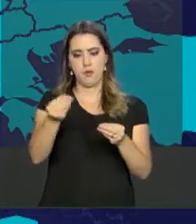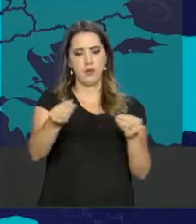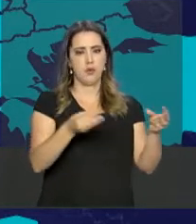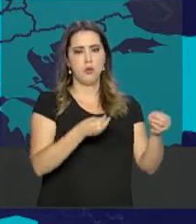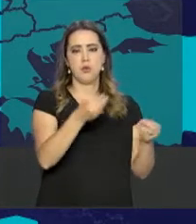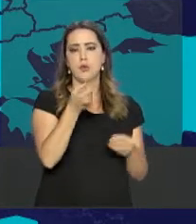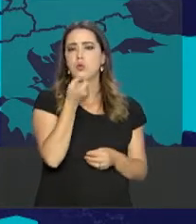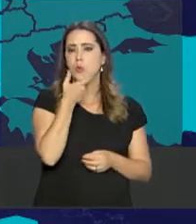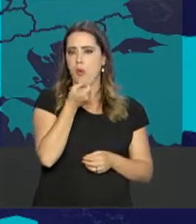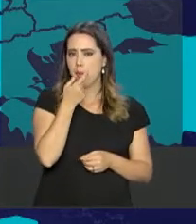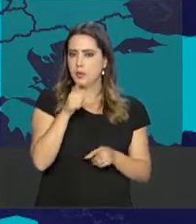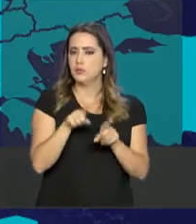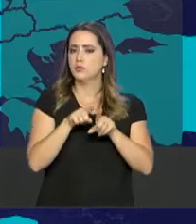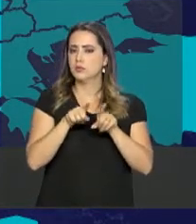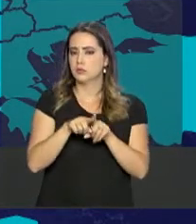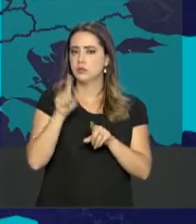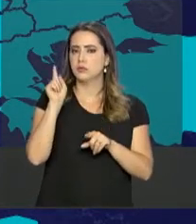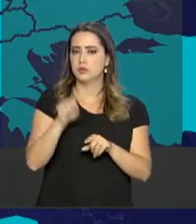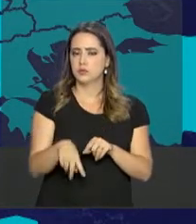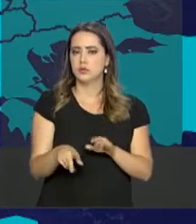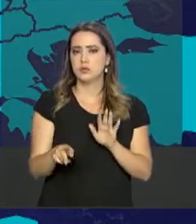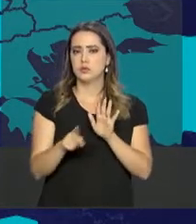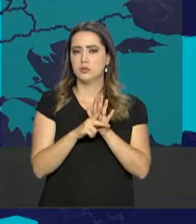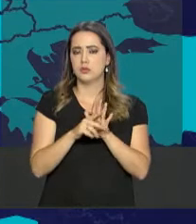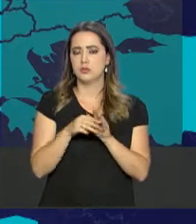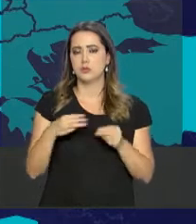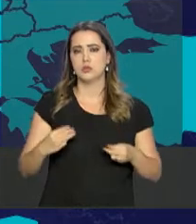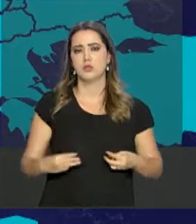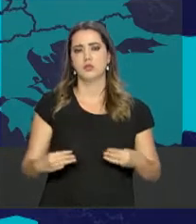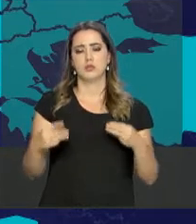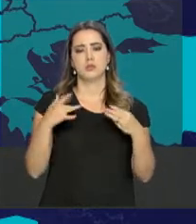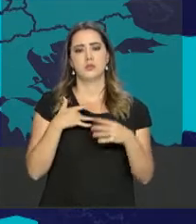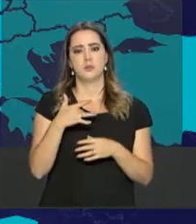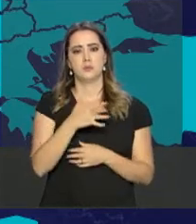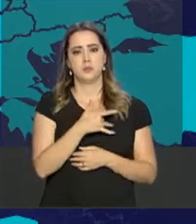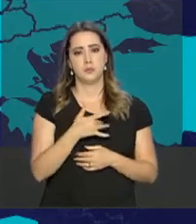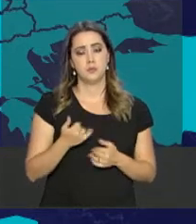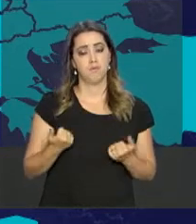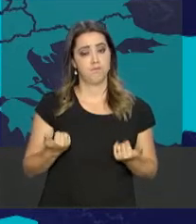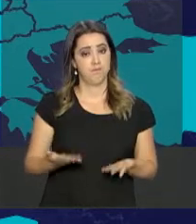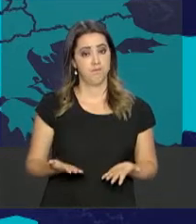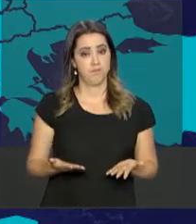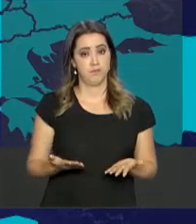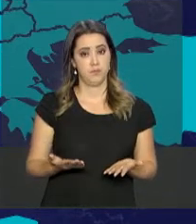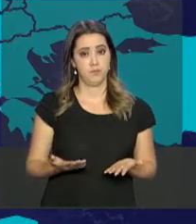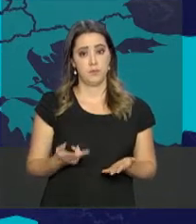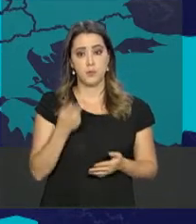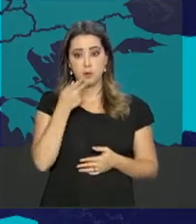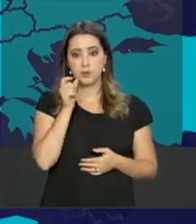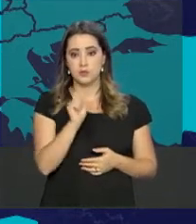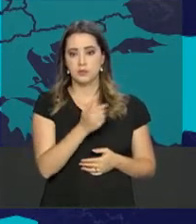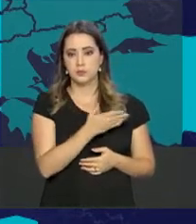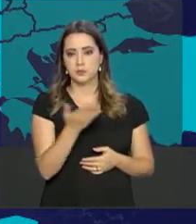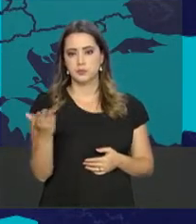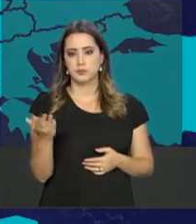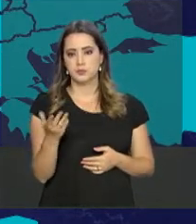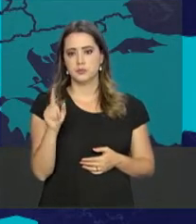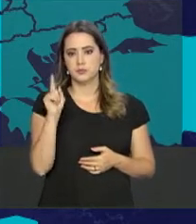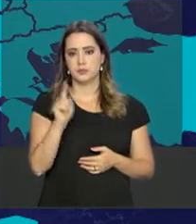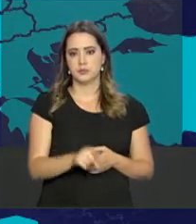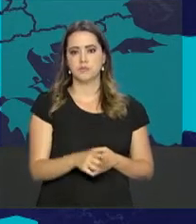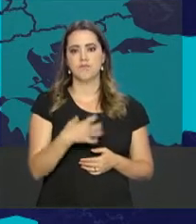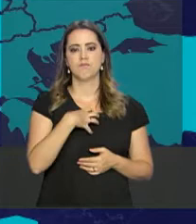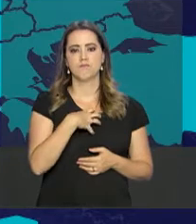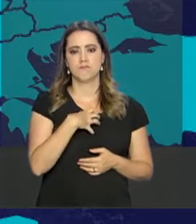ela é também o encargo do ministério da saúde então eu te digo assim é reconfortante